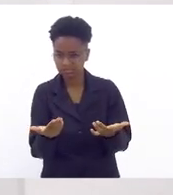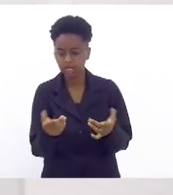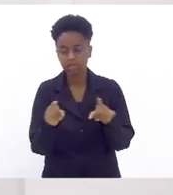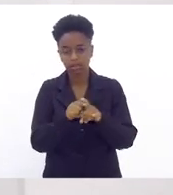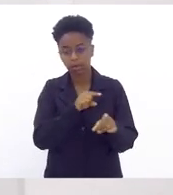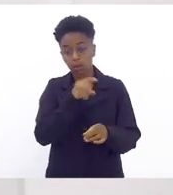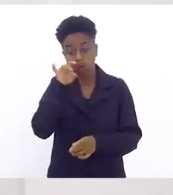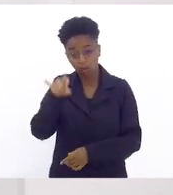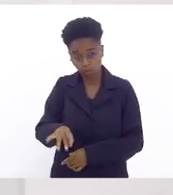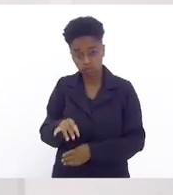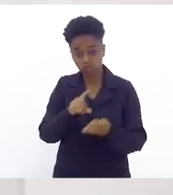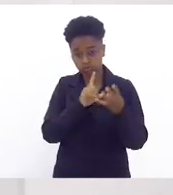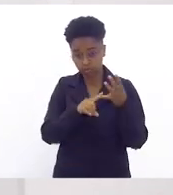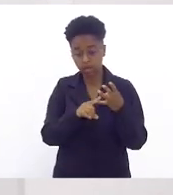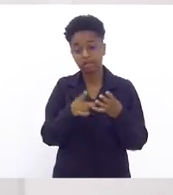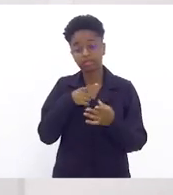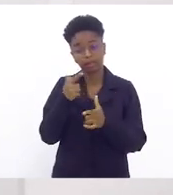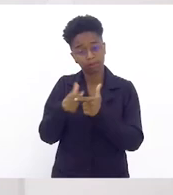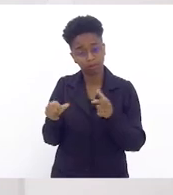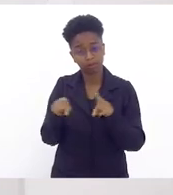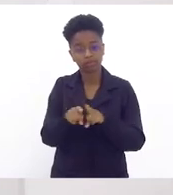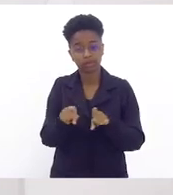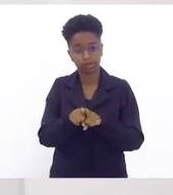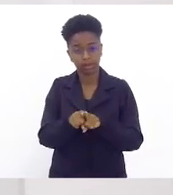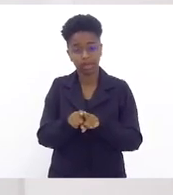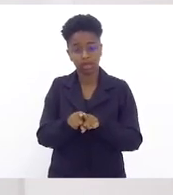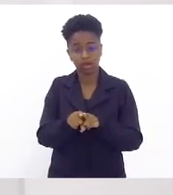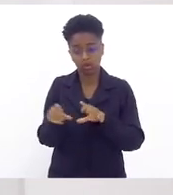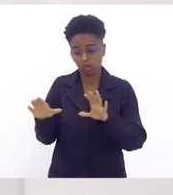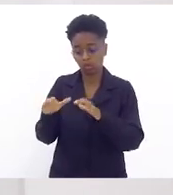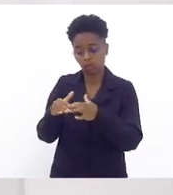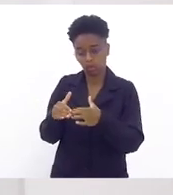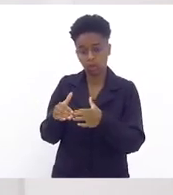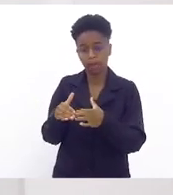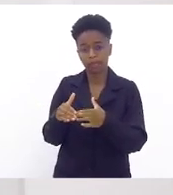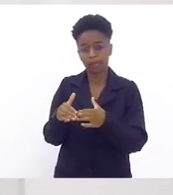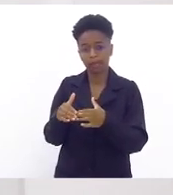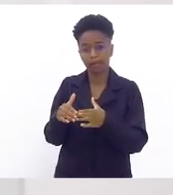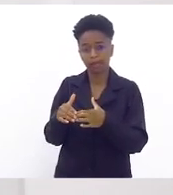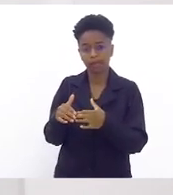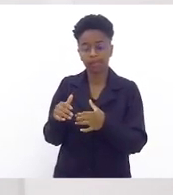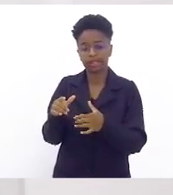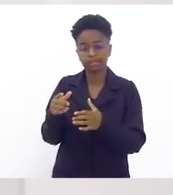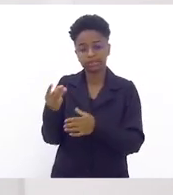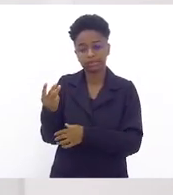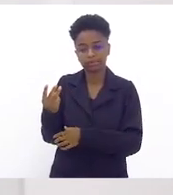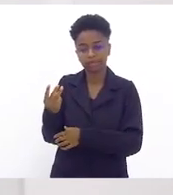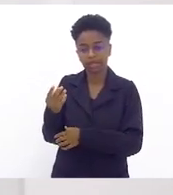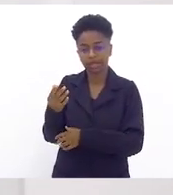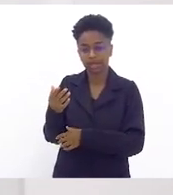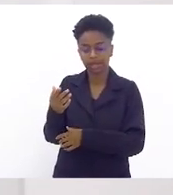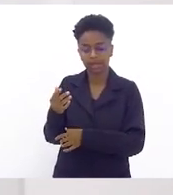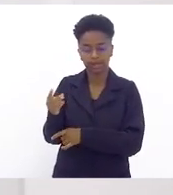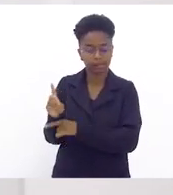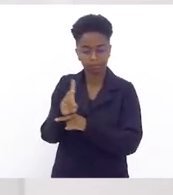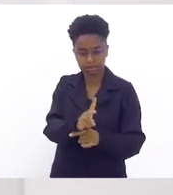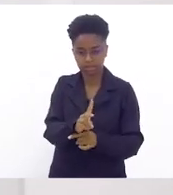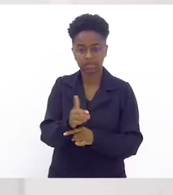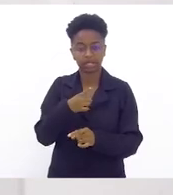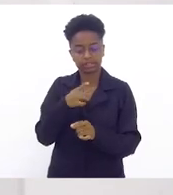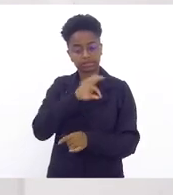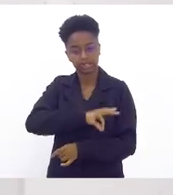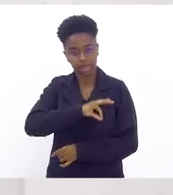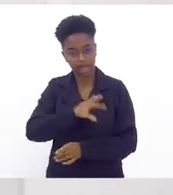último É temos um problema também com terceirizados na nossa escola que tem salários atrasados né É